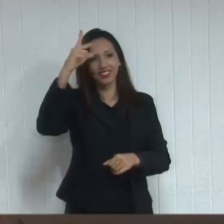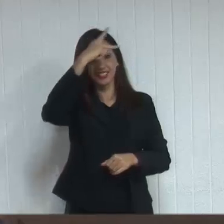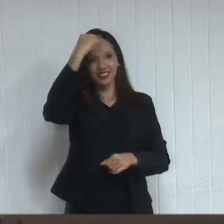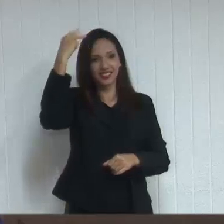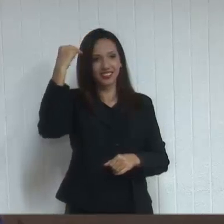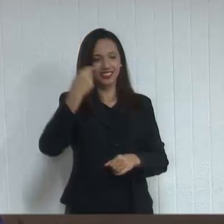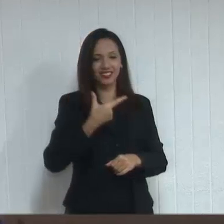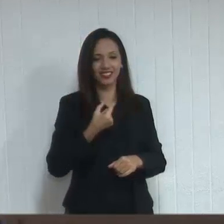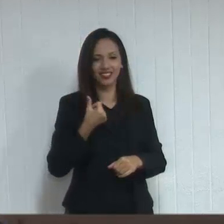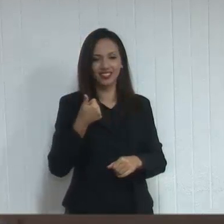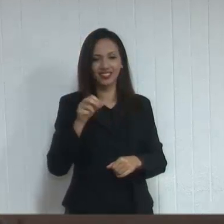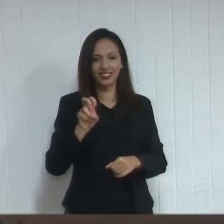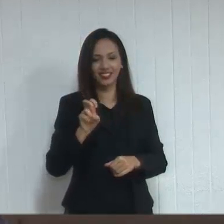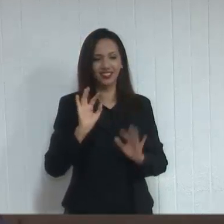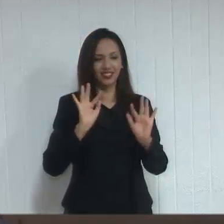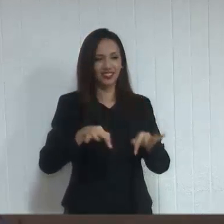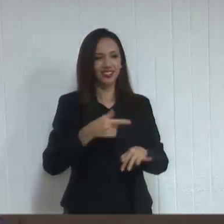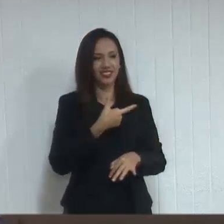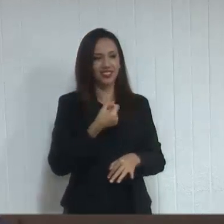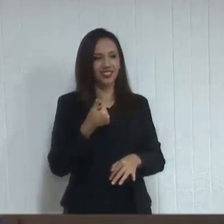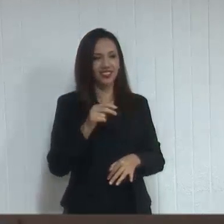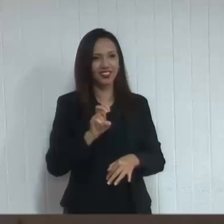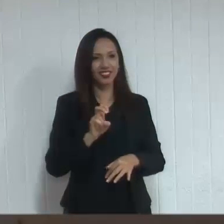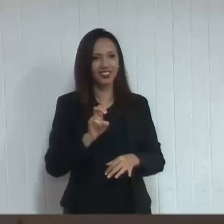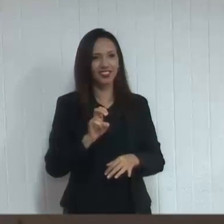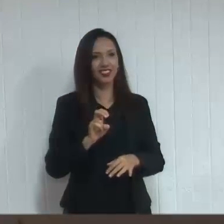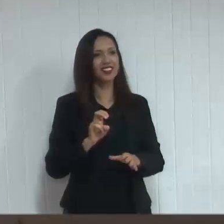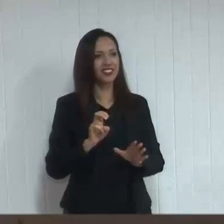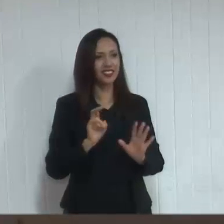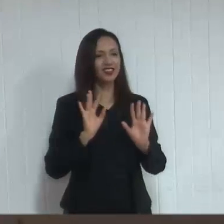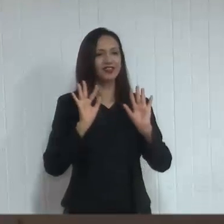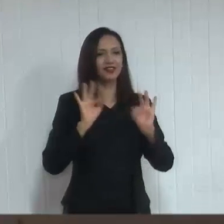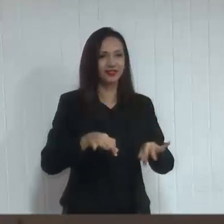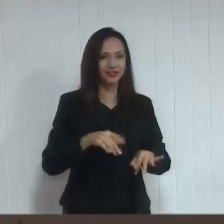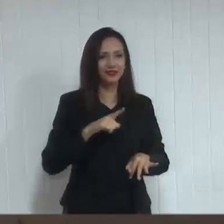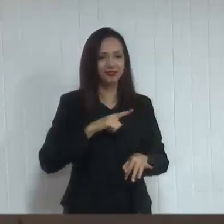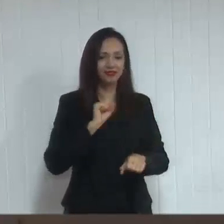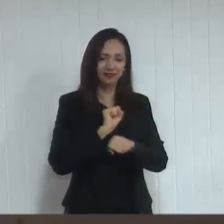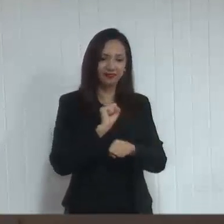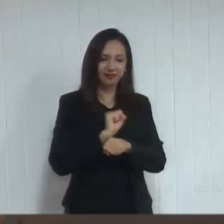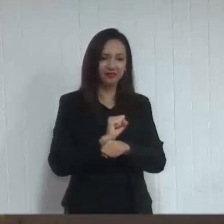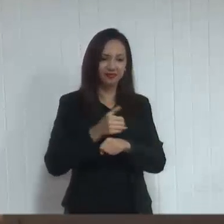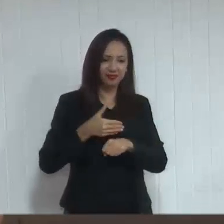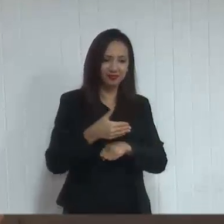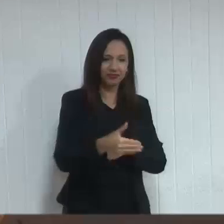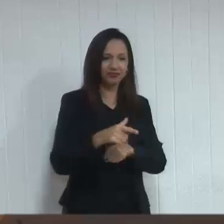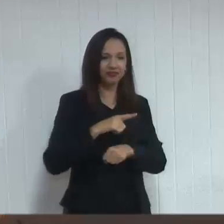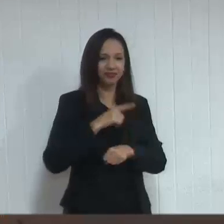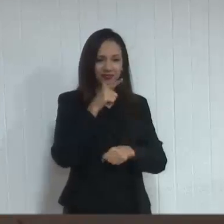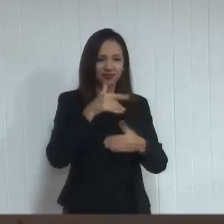em 2015, final de 2015, e disse que no final de 2015 estava pronto. Então espero que de fato